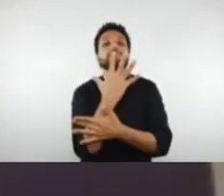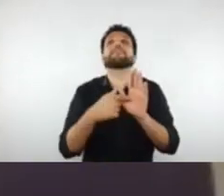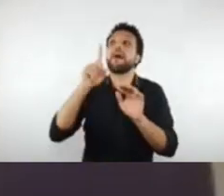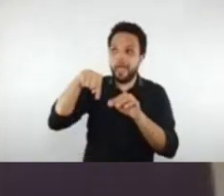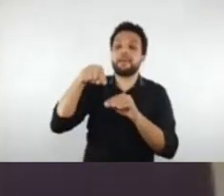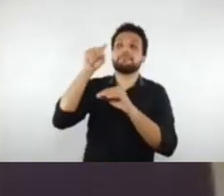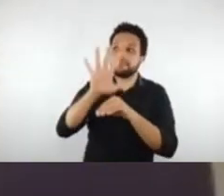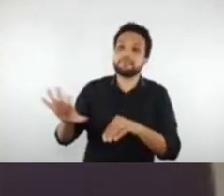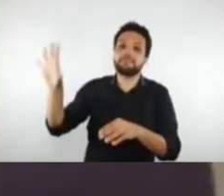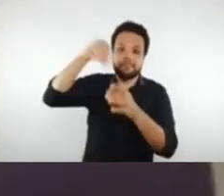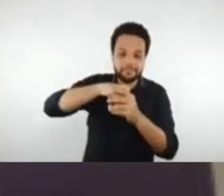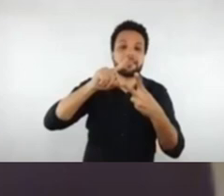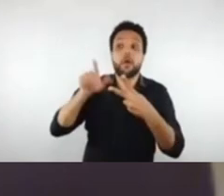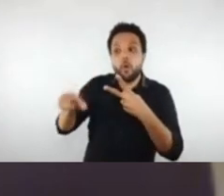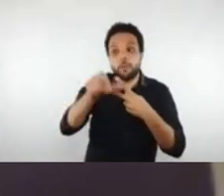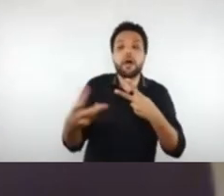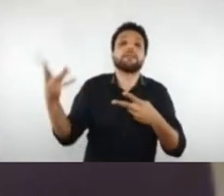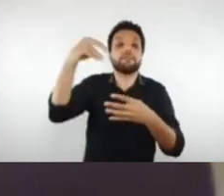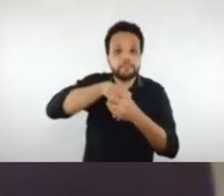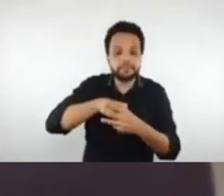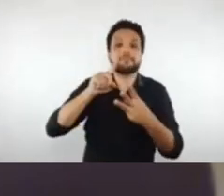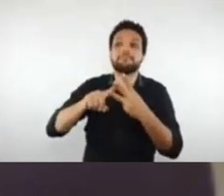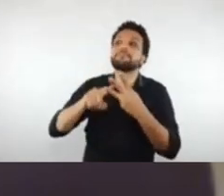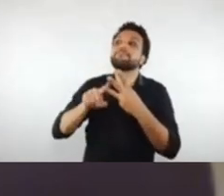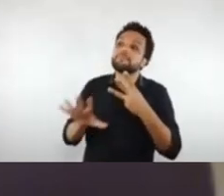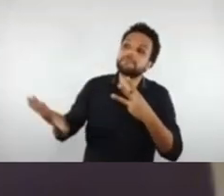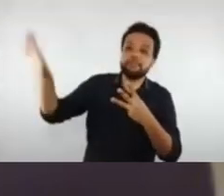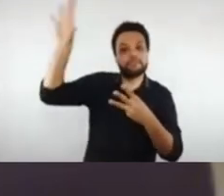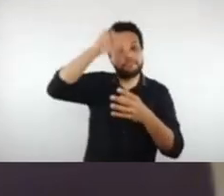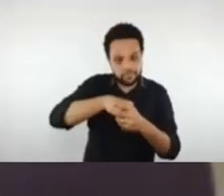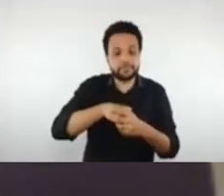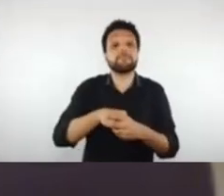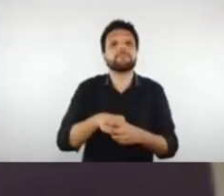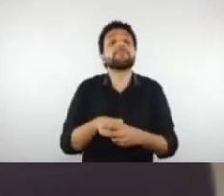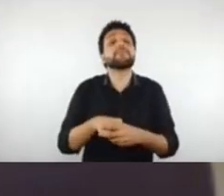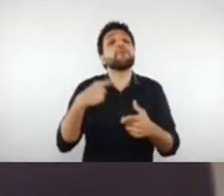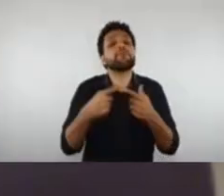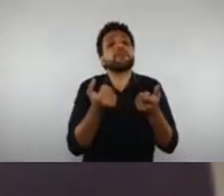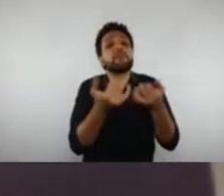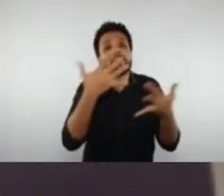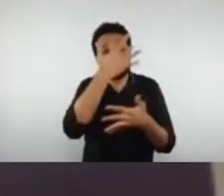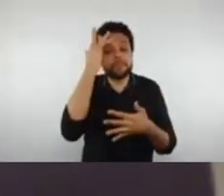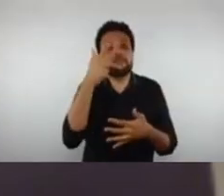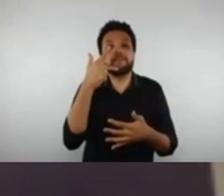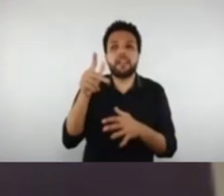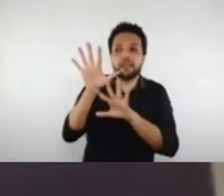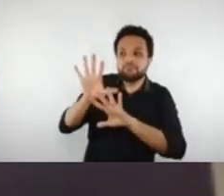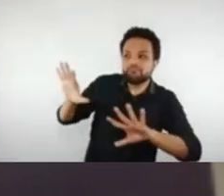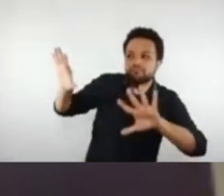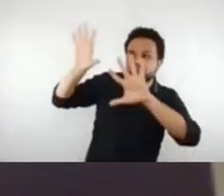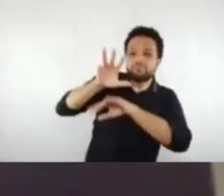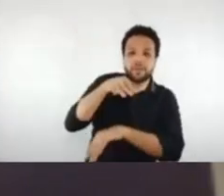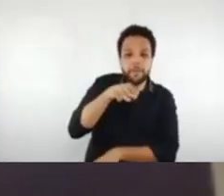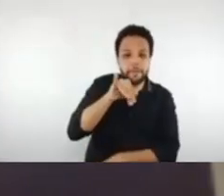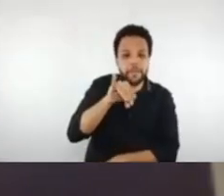humano, que para muitas pessoas, isso é interessante, para muitas pessoas, o espaço midiático chamado Brasil é a